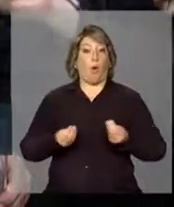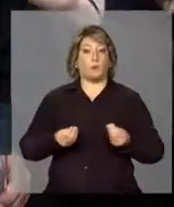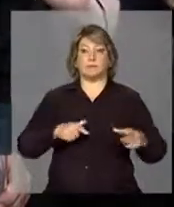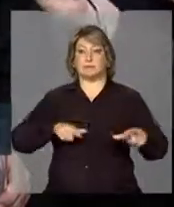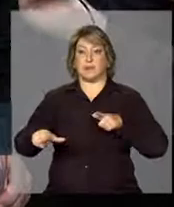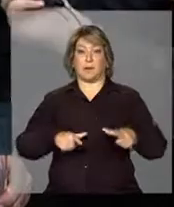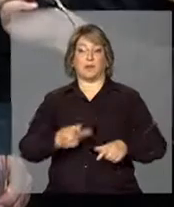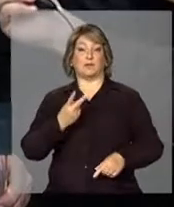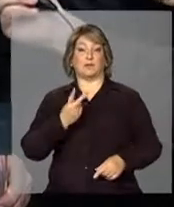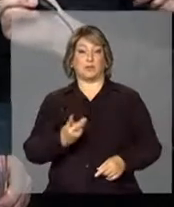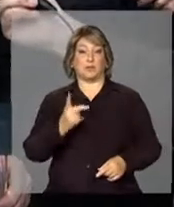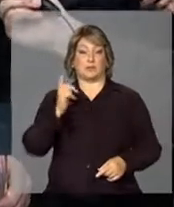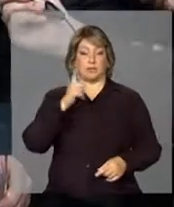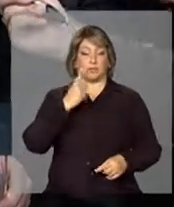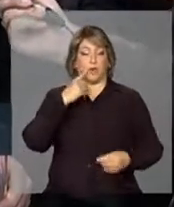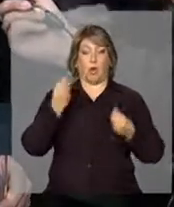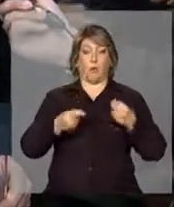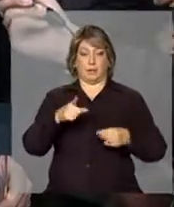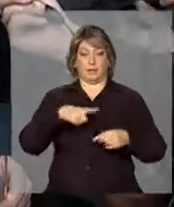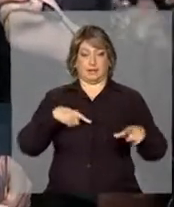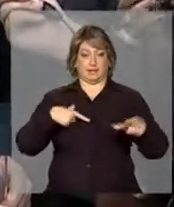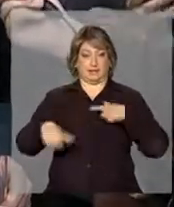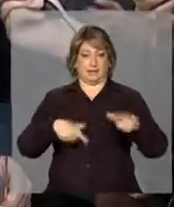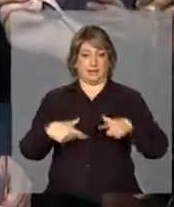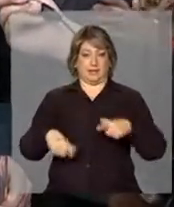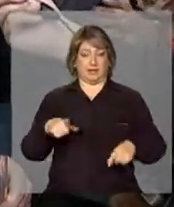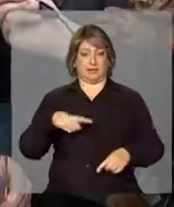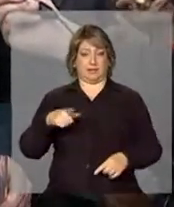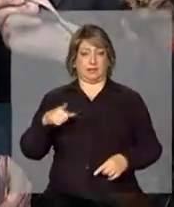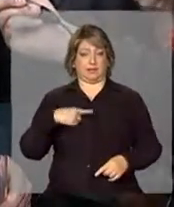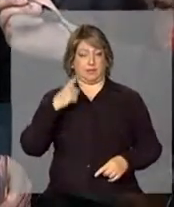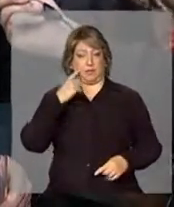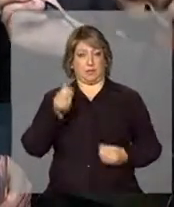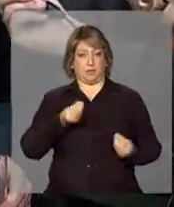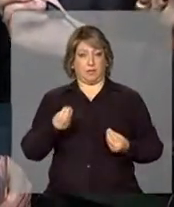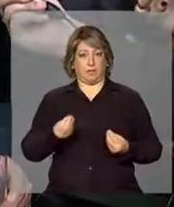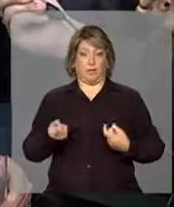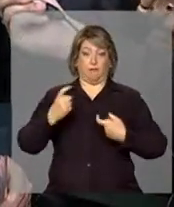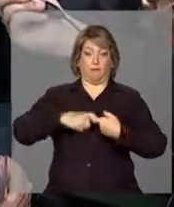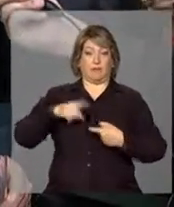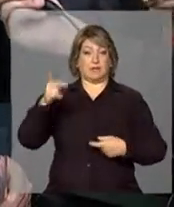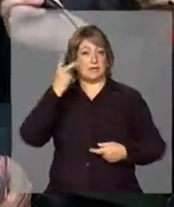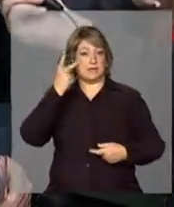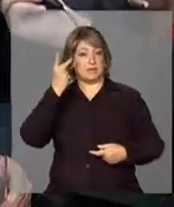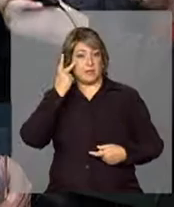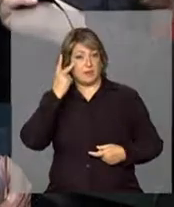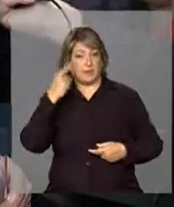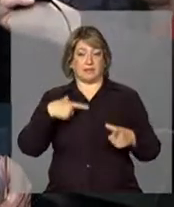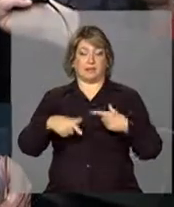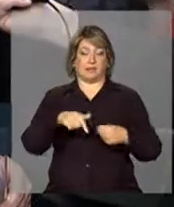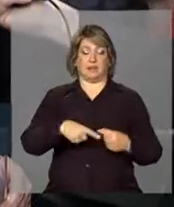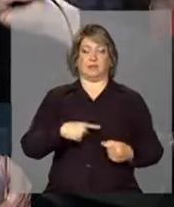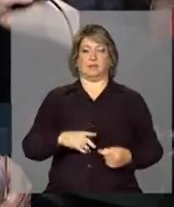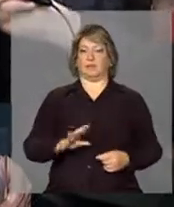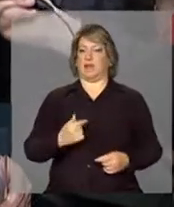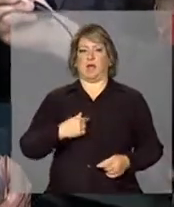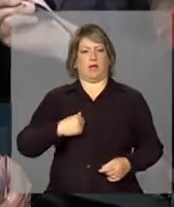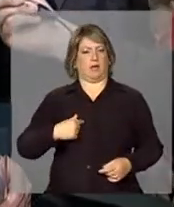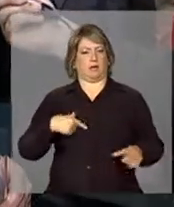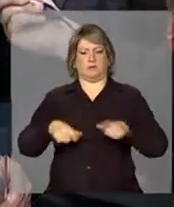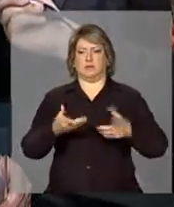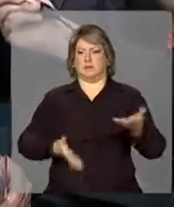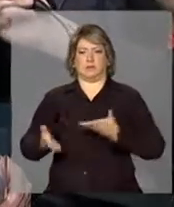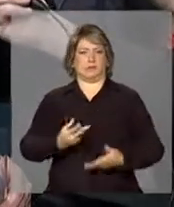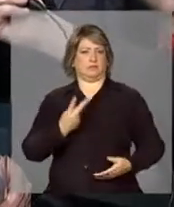possível, o senhor vai se licenciar agora em junho para ir, para voltar para São Paulo? Eu não sirvo a dois